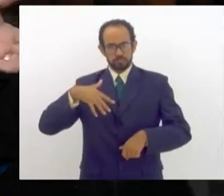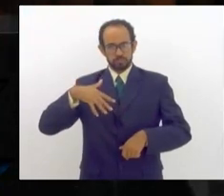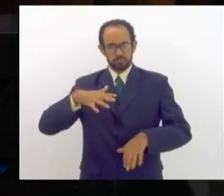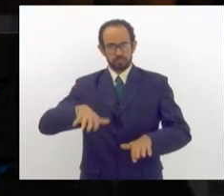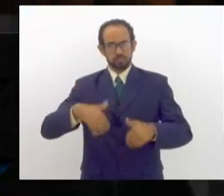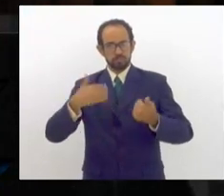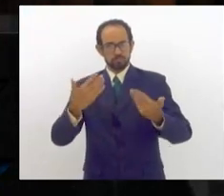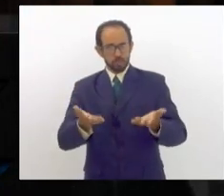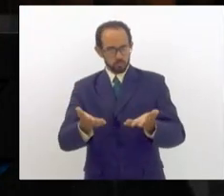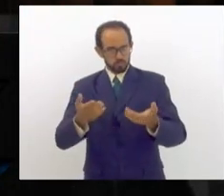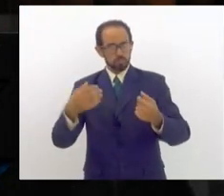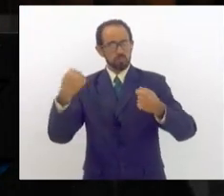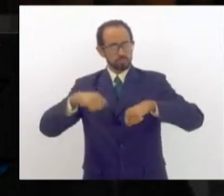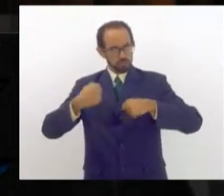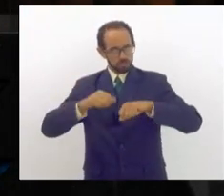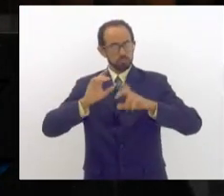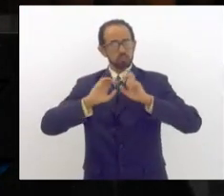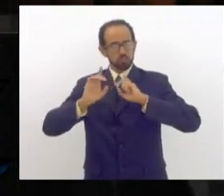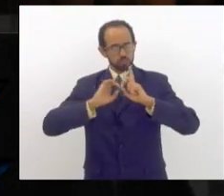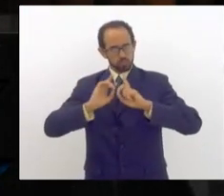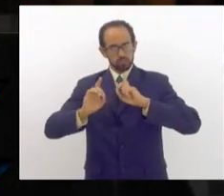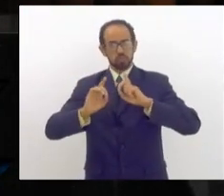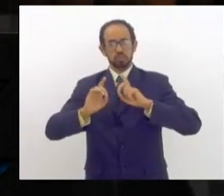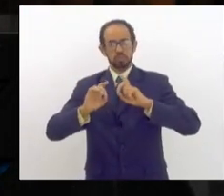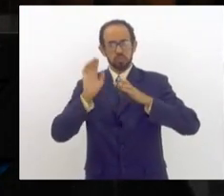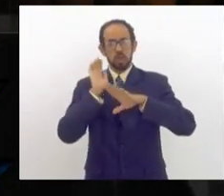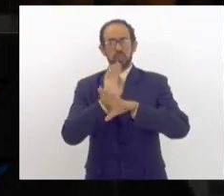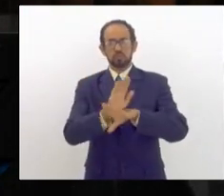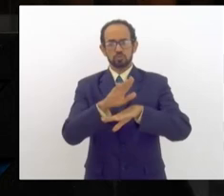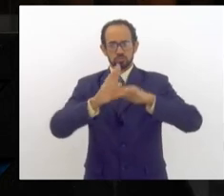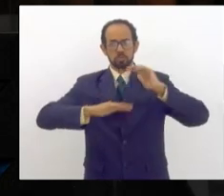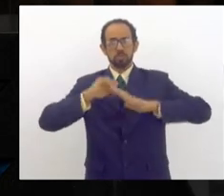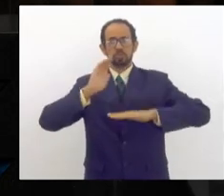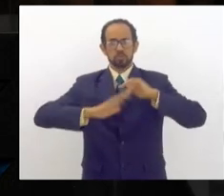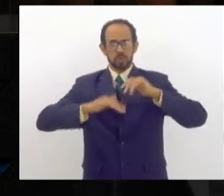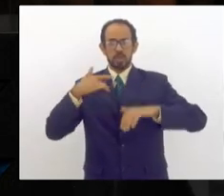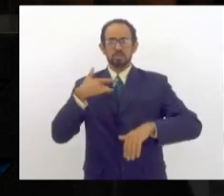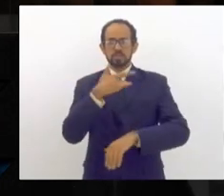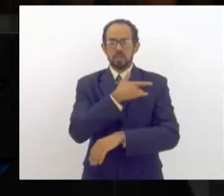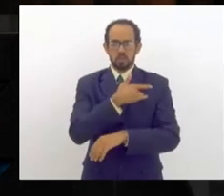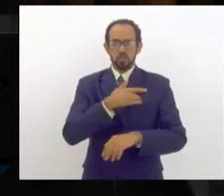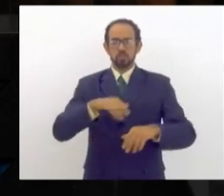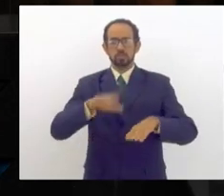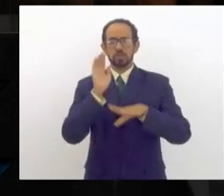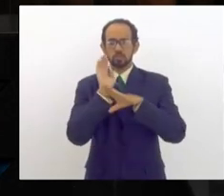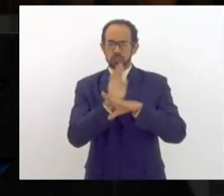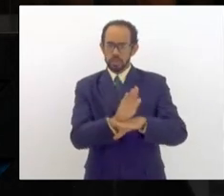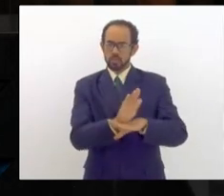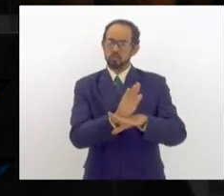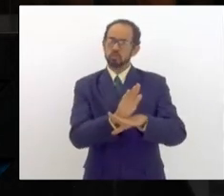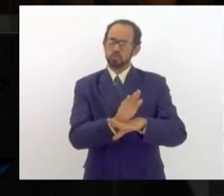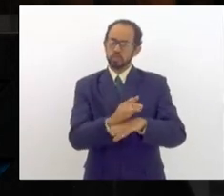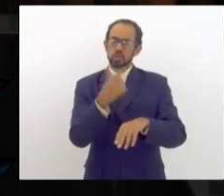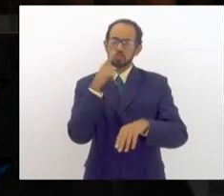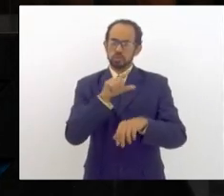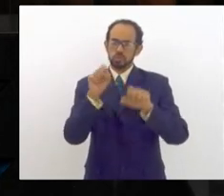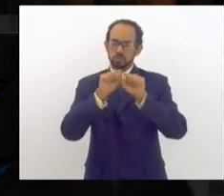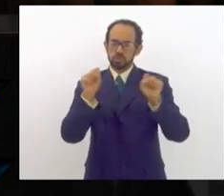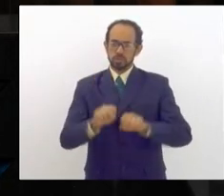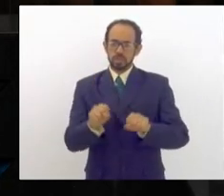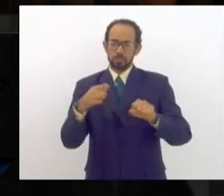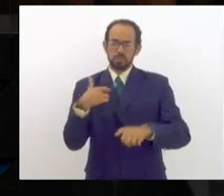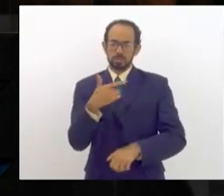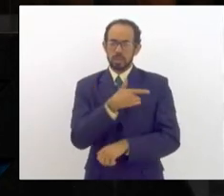temos que discutir isso com a ajuda dos profissionais da saúde para que nos ajuda a ter um sistema de saúde que não tenha